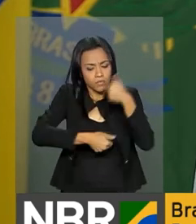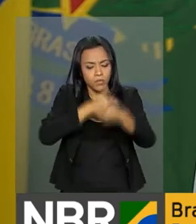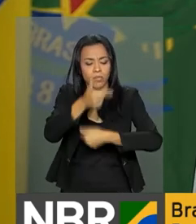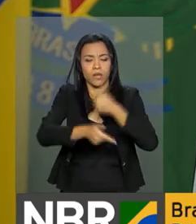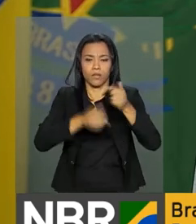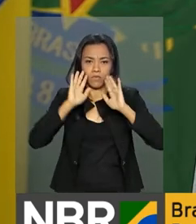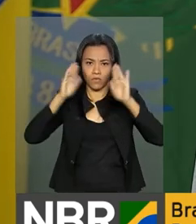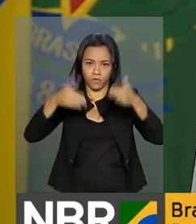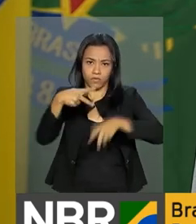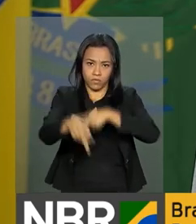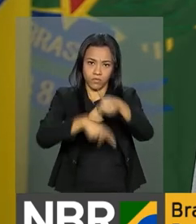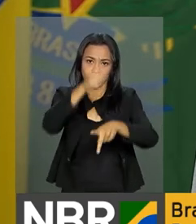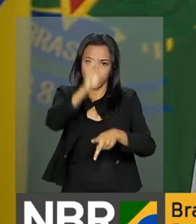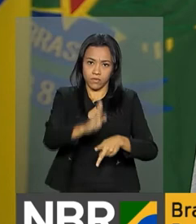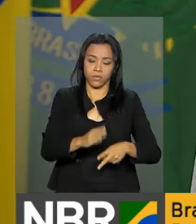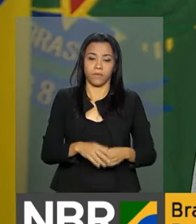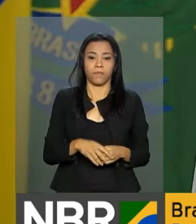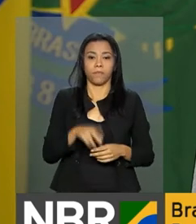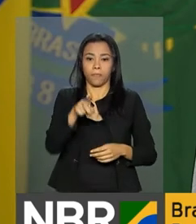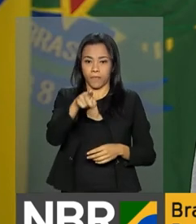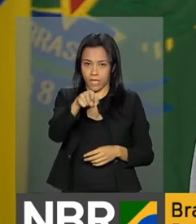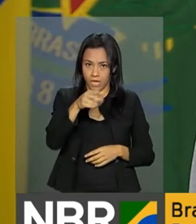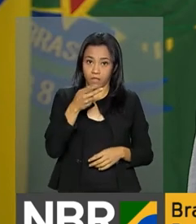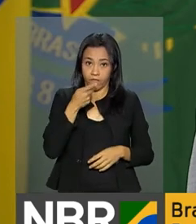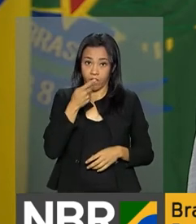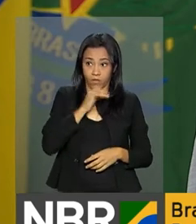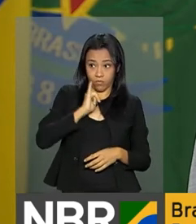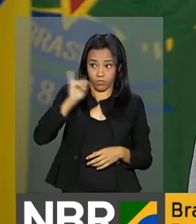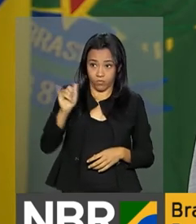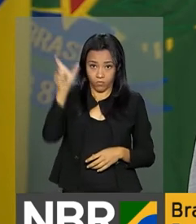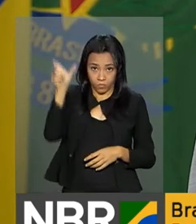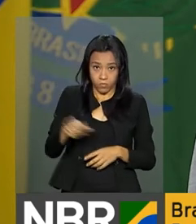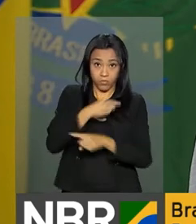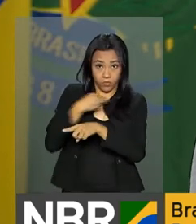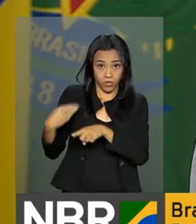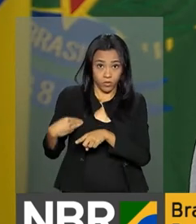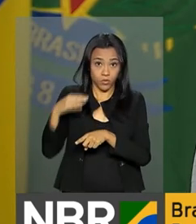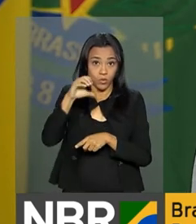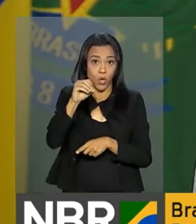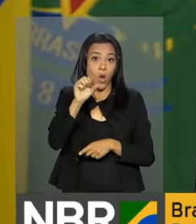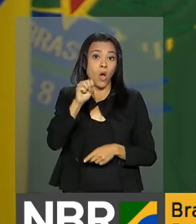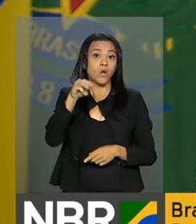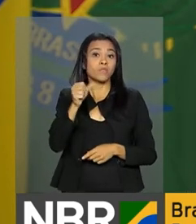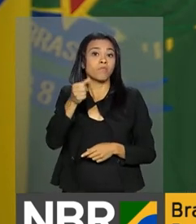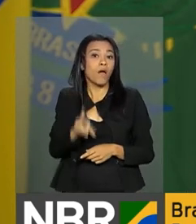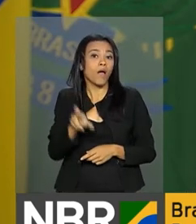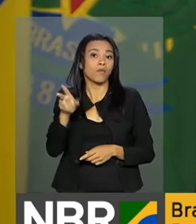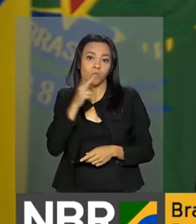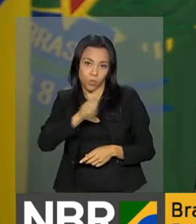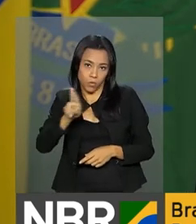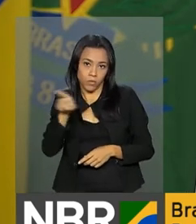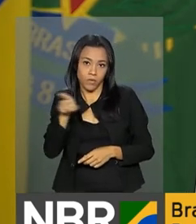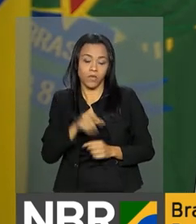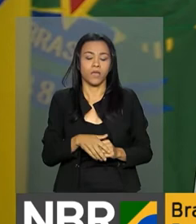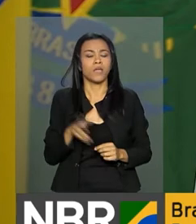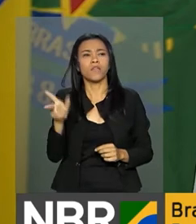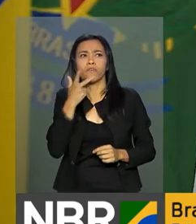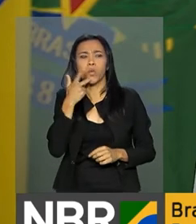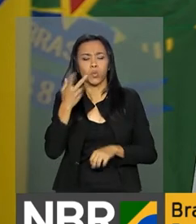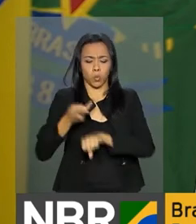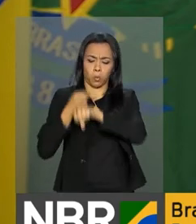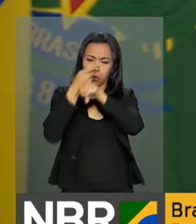aliás e osmar quando quando você falava do prêmio eu